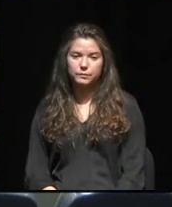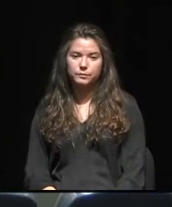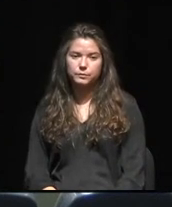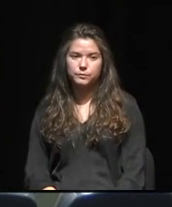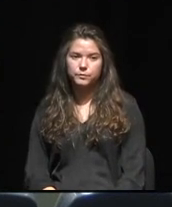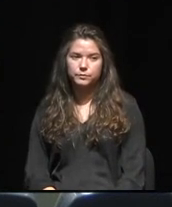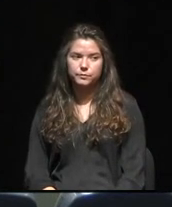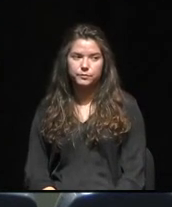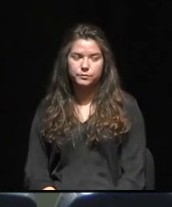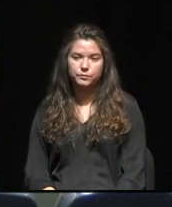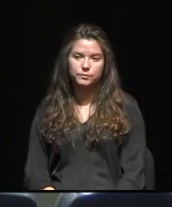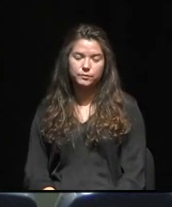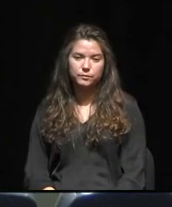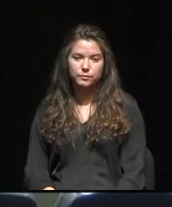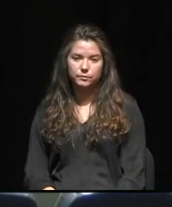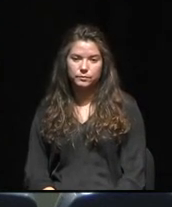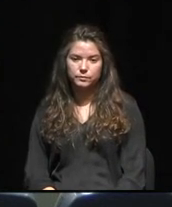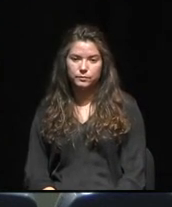chega